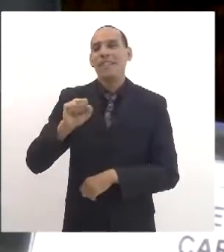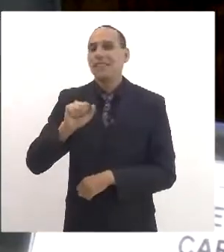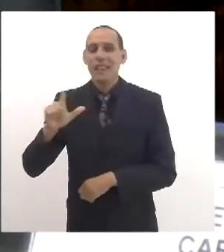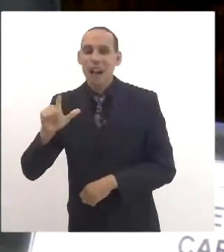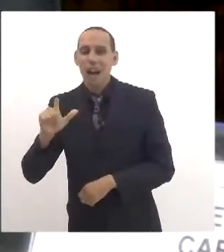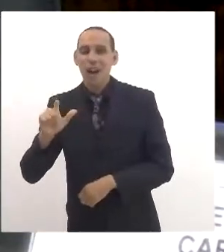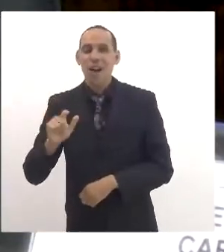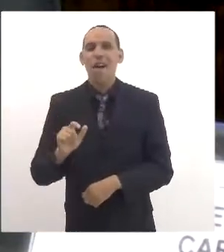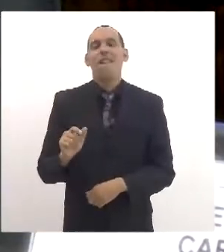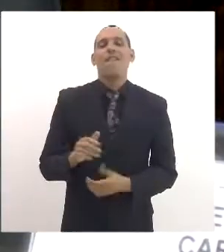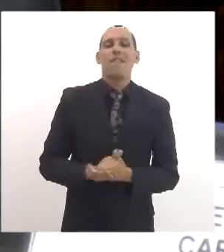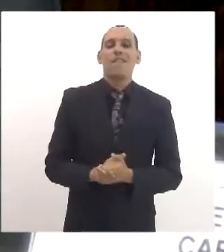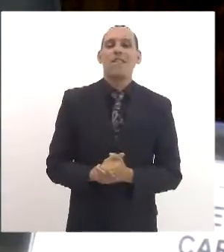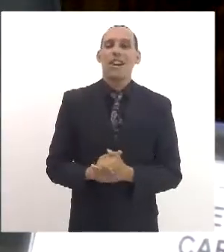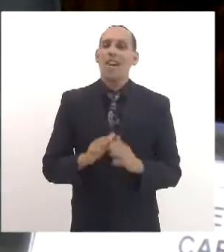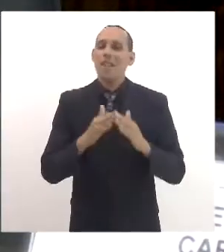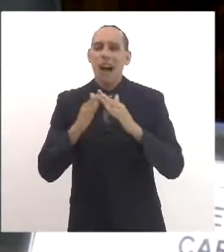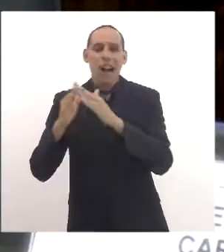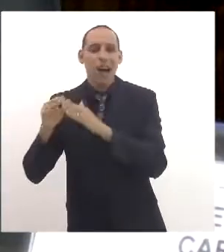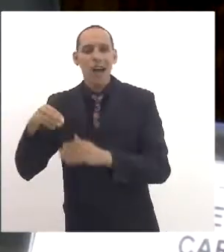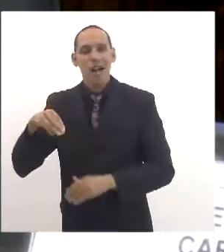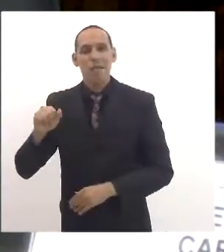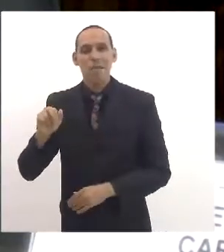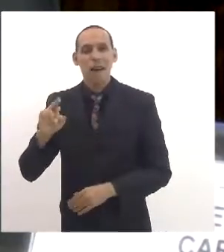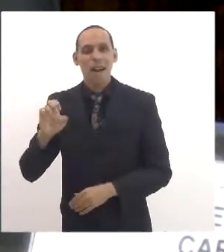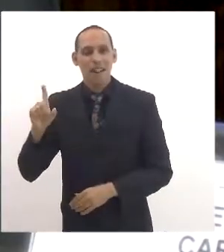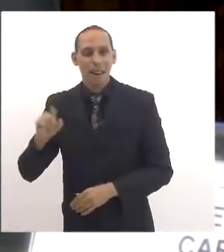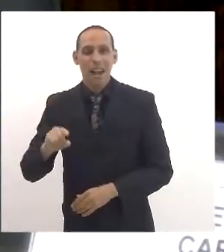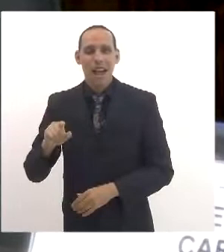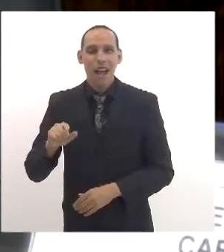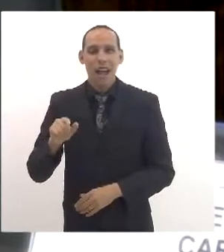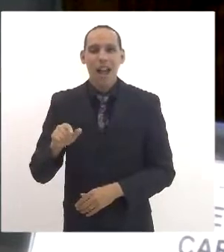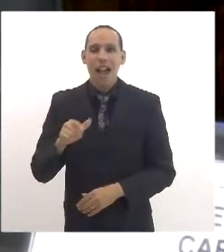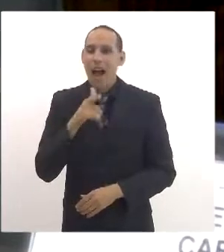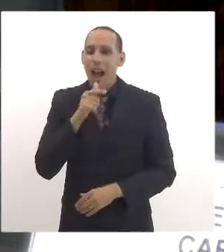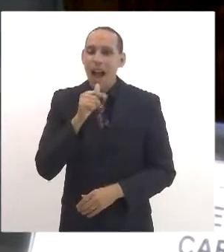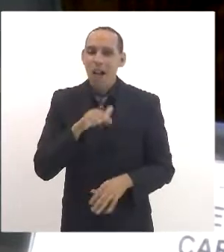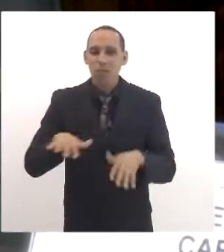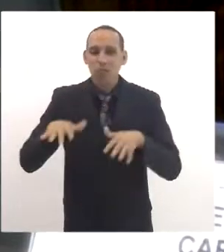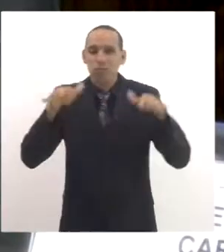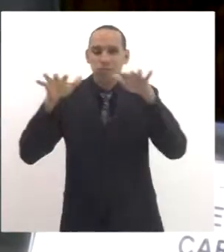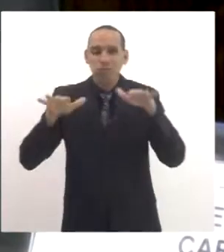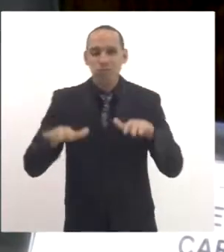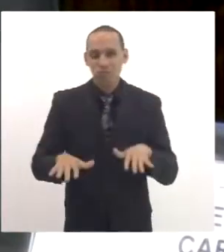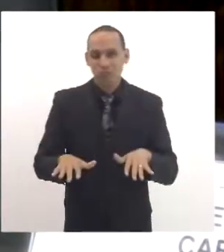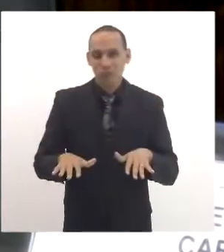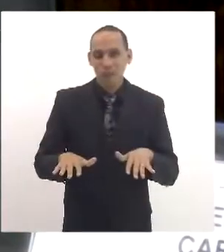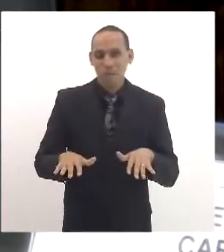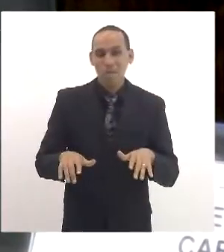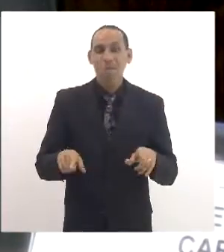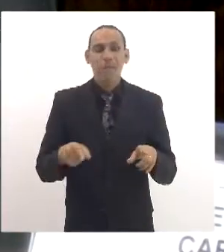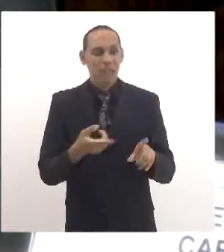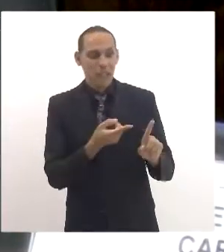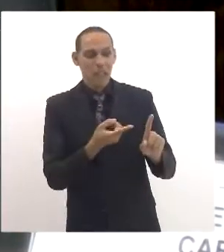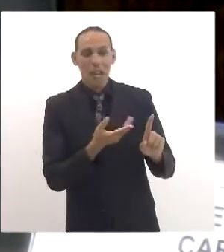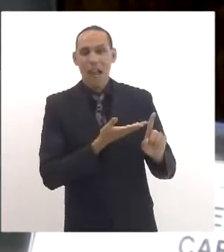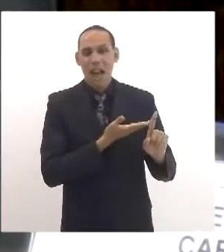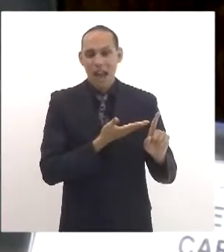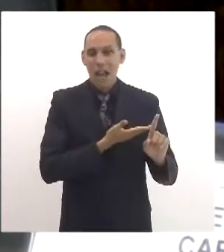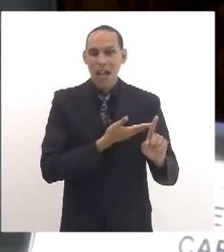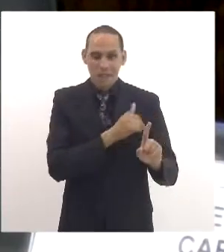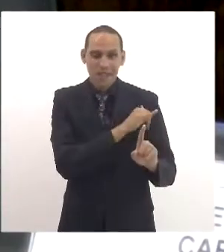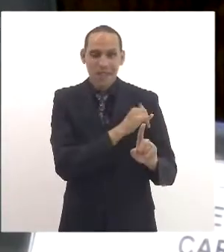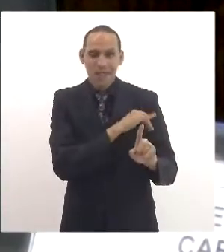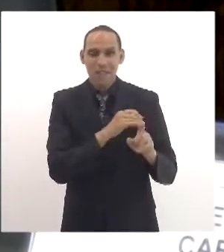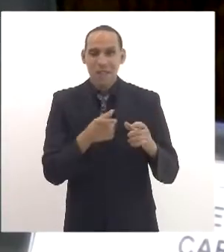Favela da Maré. Ele tem mais amigos no Rio de Janeiro do que muitos cariocas. Nos últimos anos,